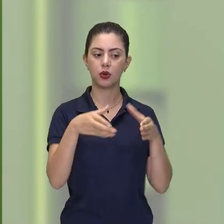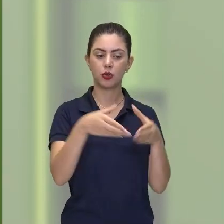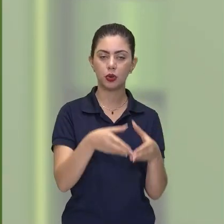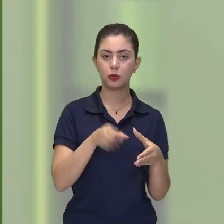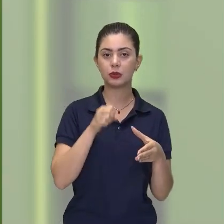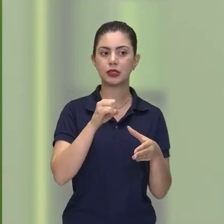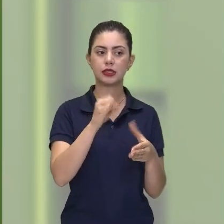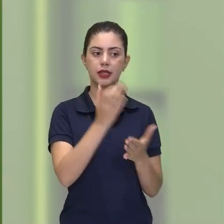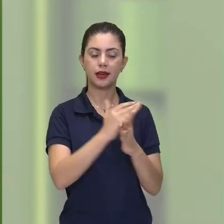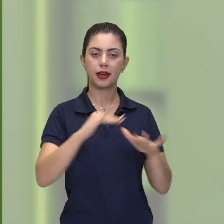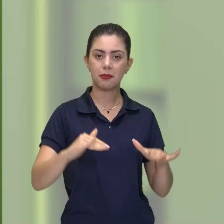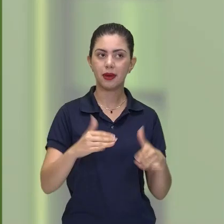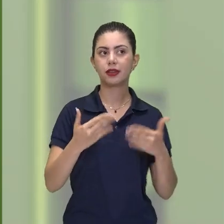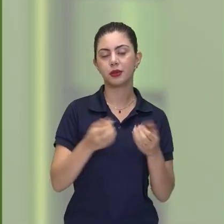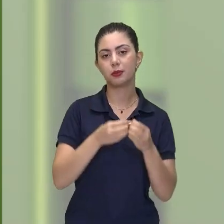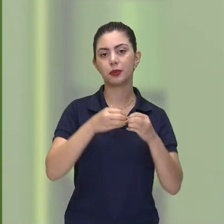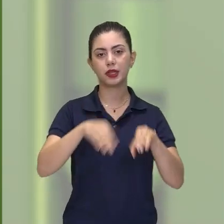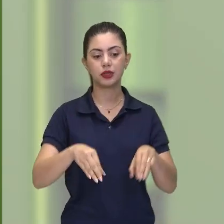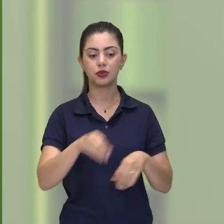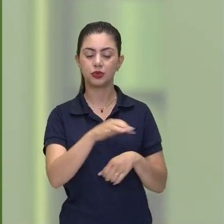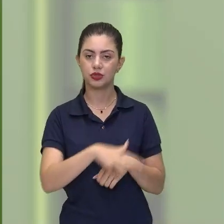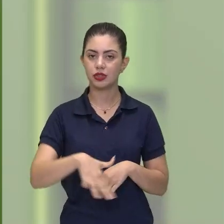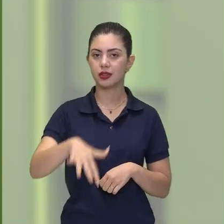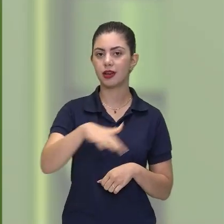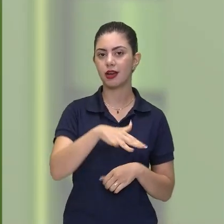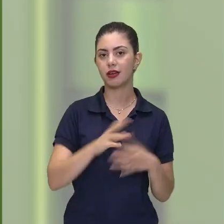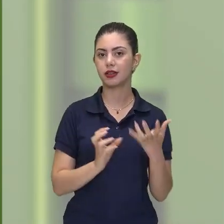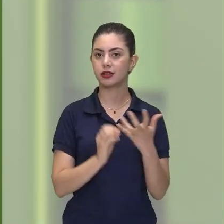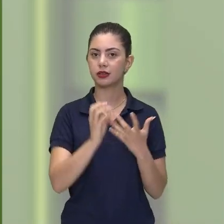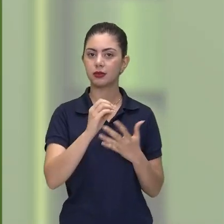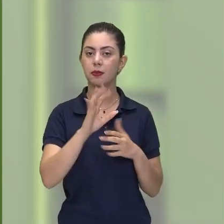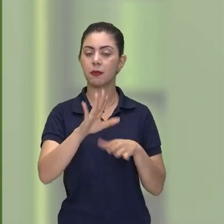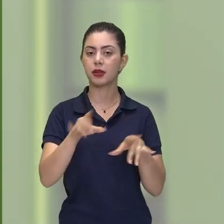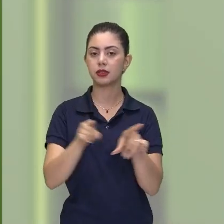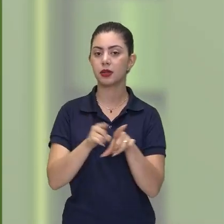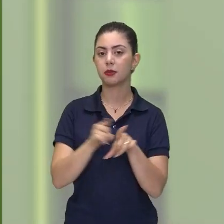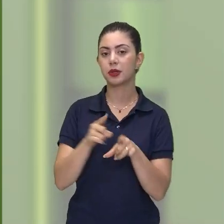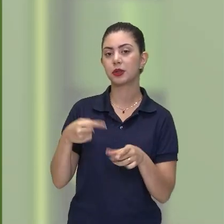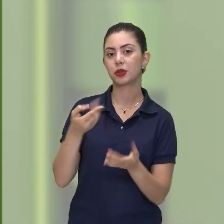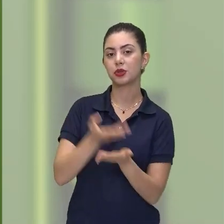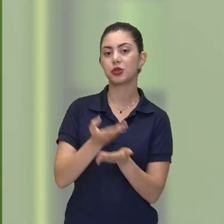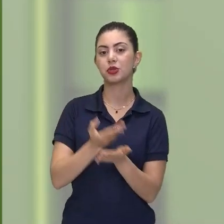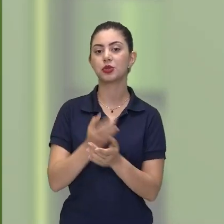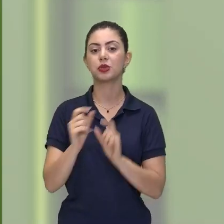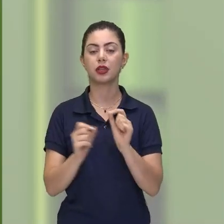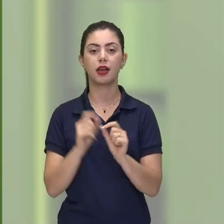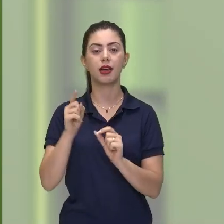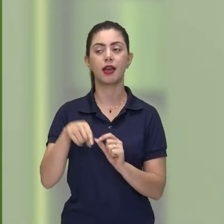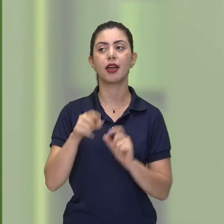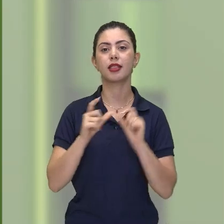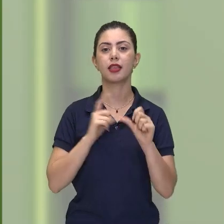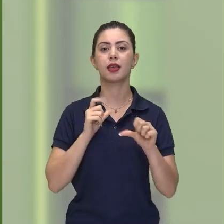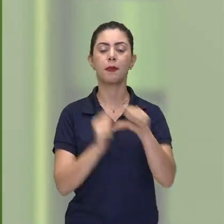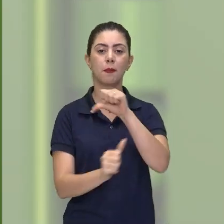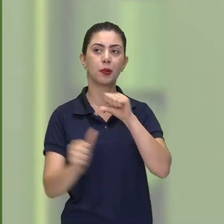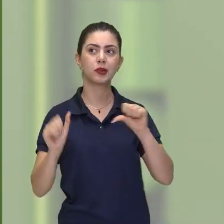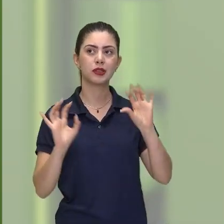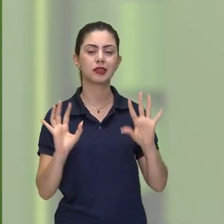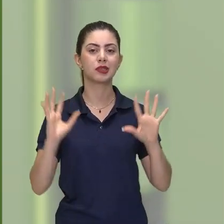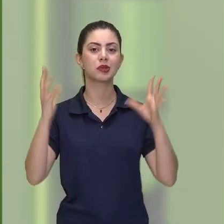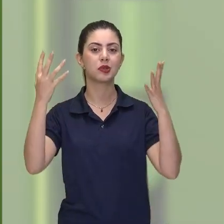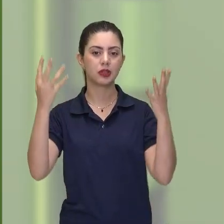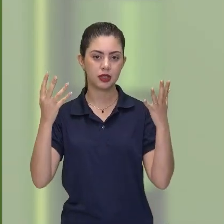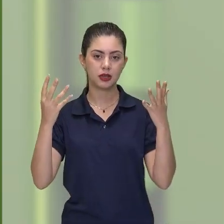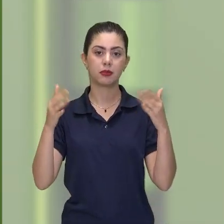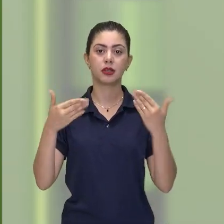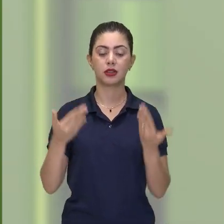com desequilíbrio ali naquele local, e também a gente vai observar a relação das mudanças climáticas com a